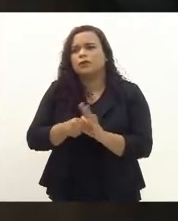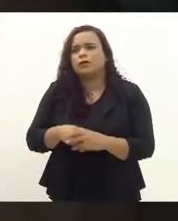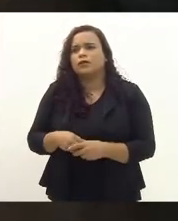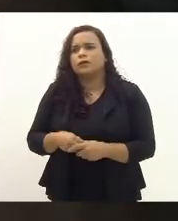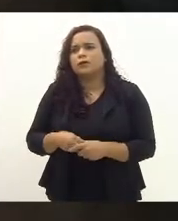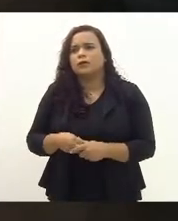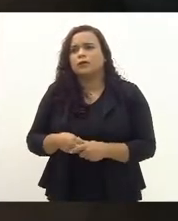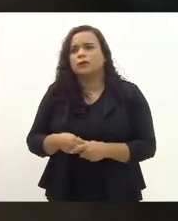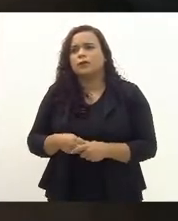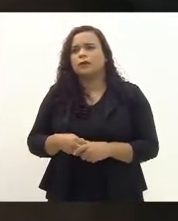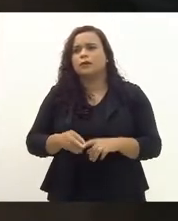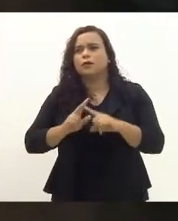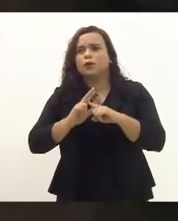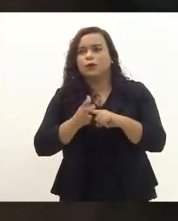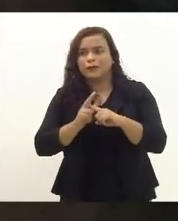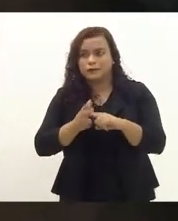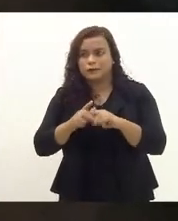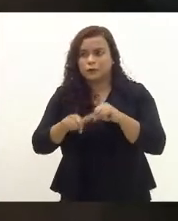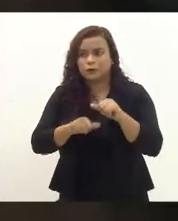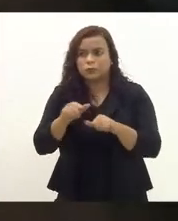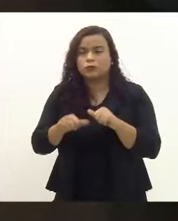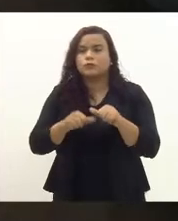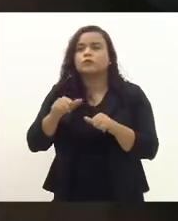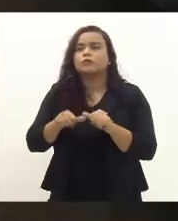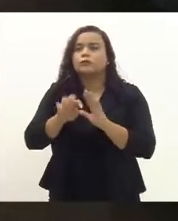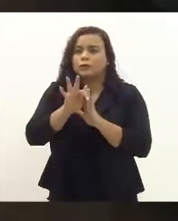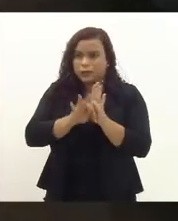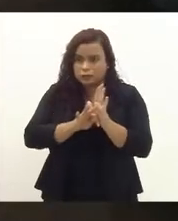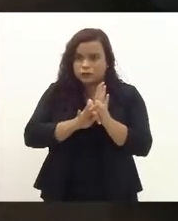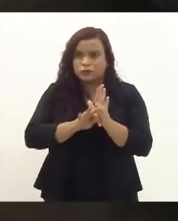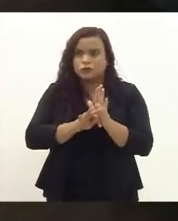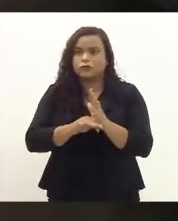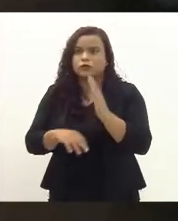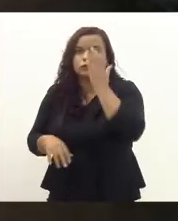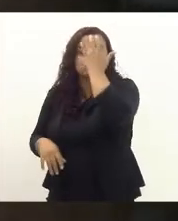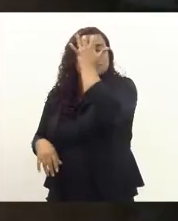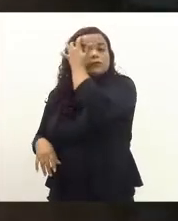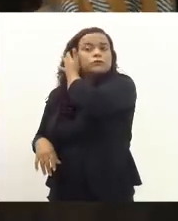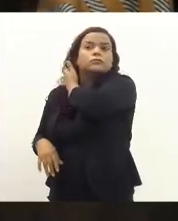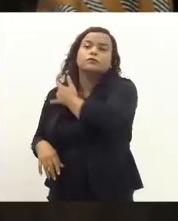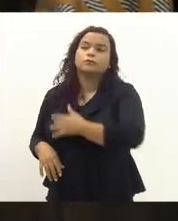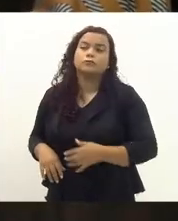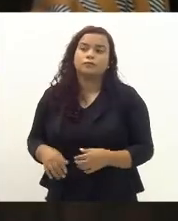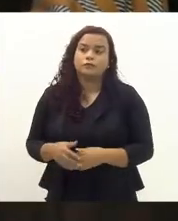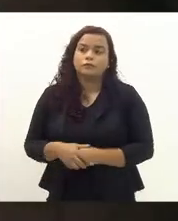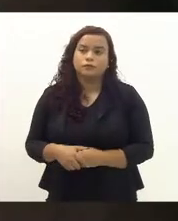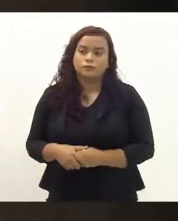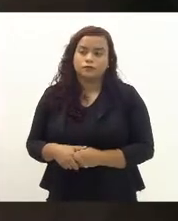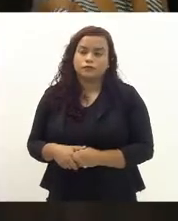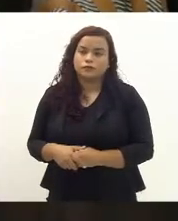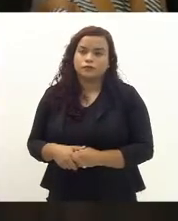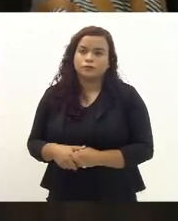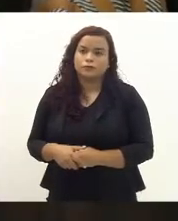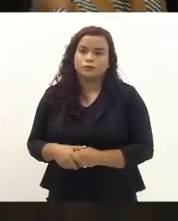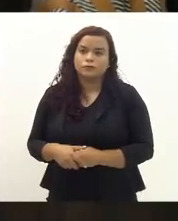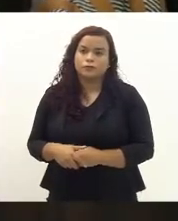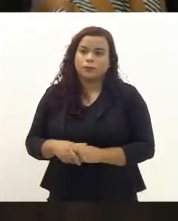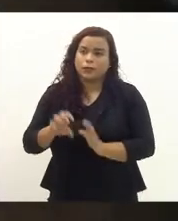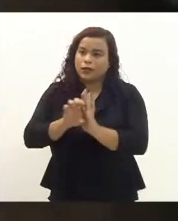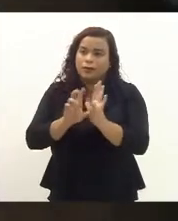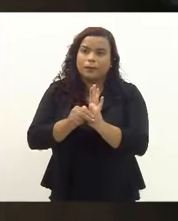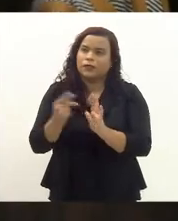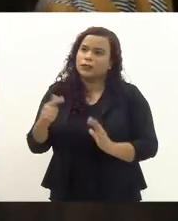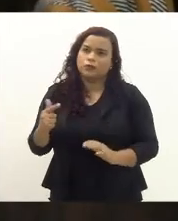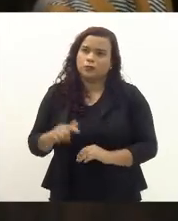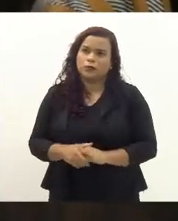eu fiz uma correção uma modificação no texto Presidente é só porque não tem não tem emenda não não